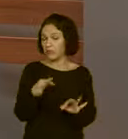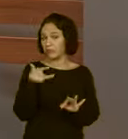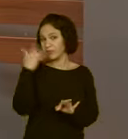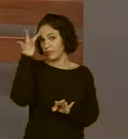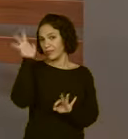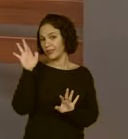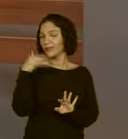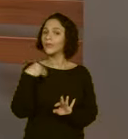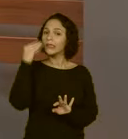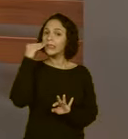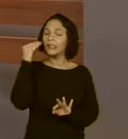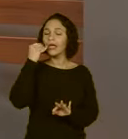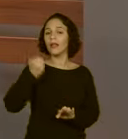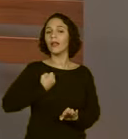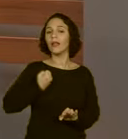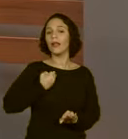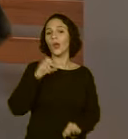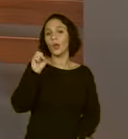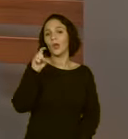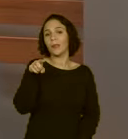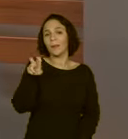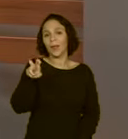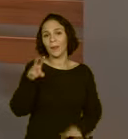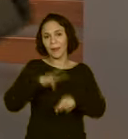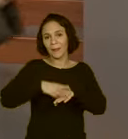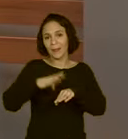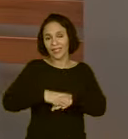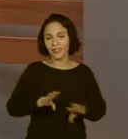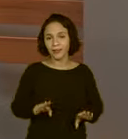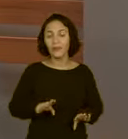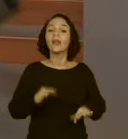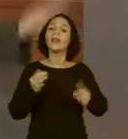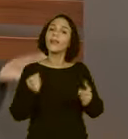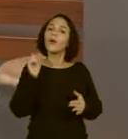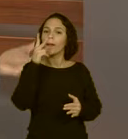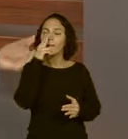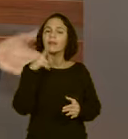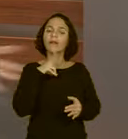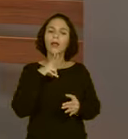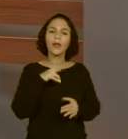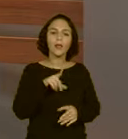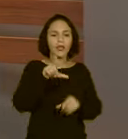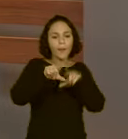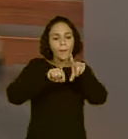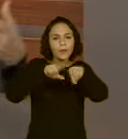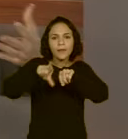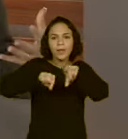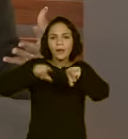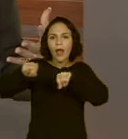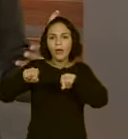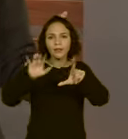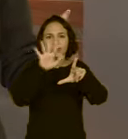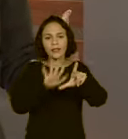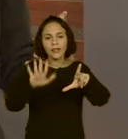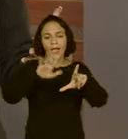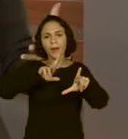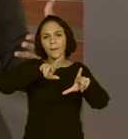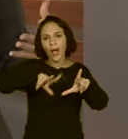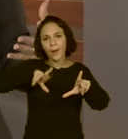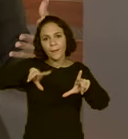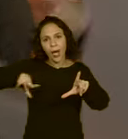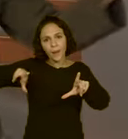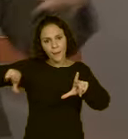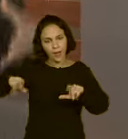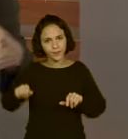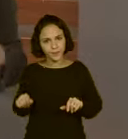fazendo um planejamento, a gente tem que criar alguns cenários, algumas estimativas. Então, eu penso em que eu